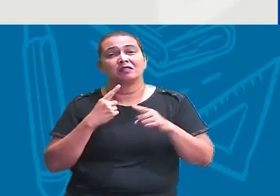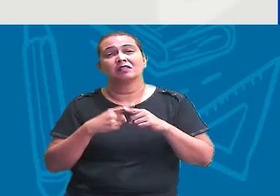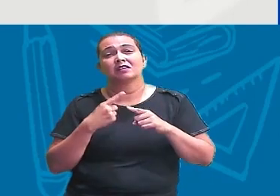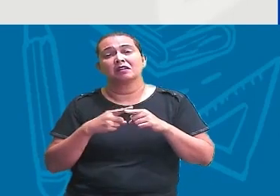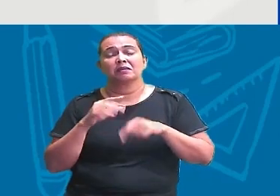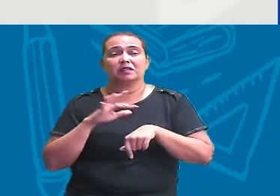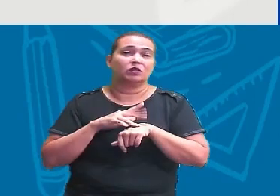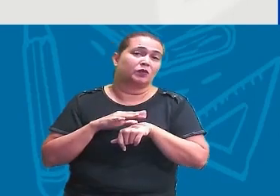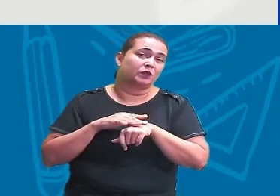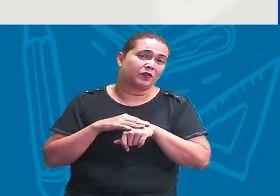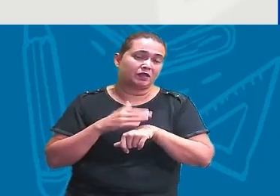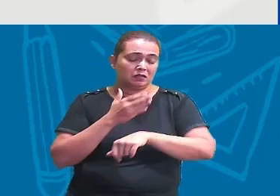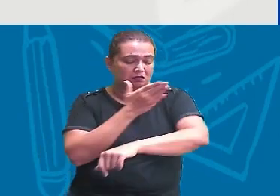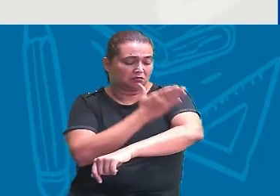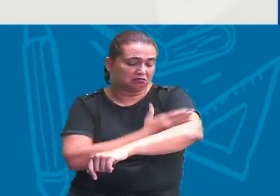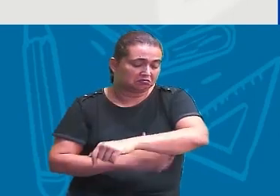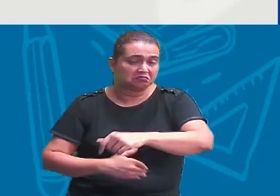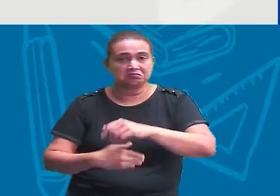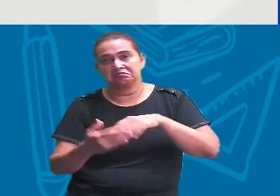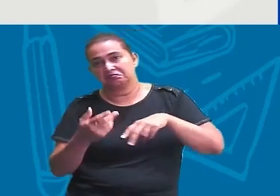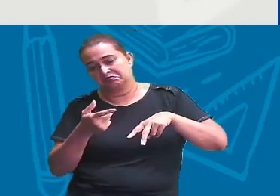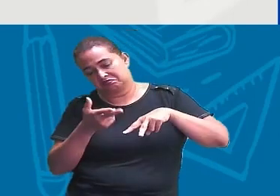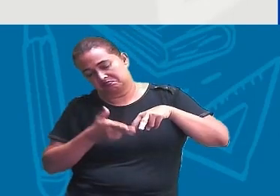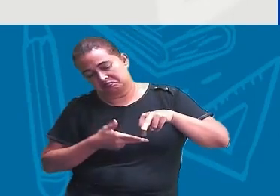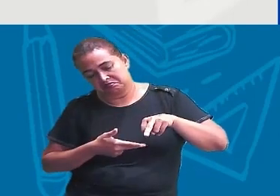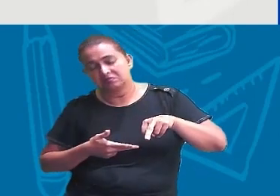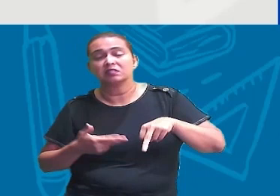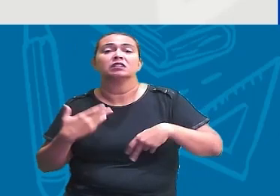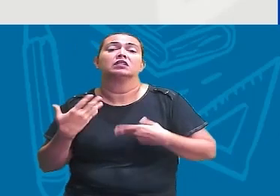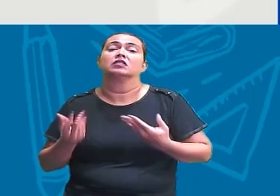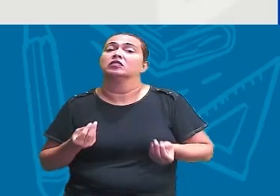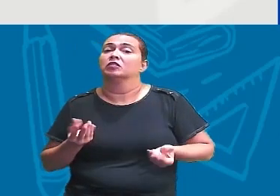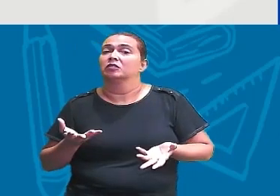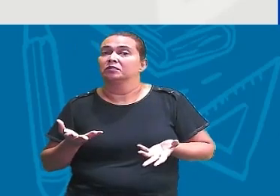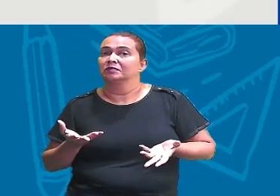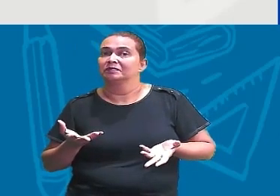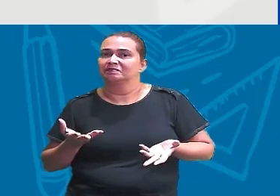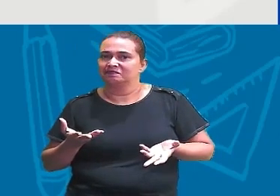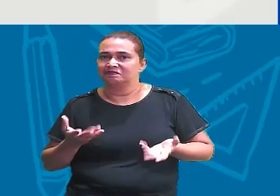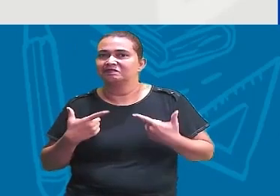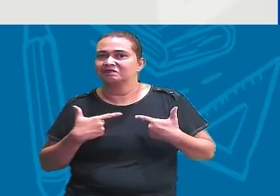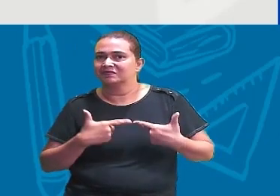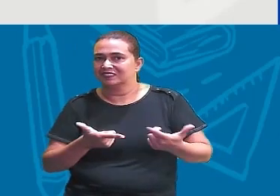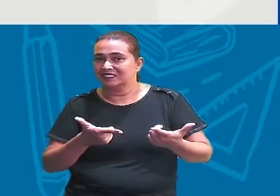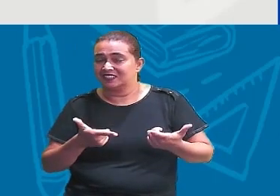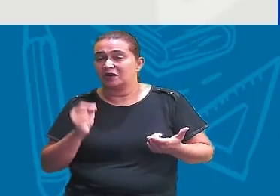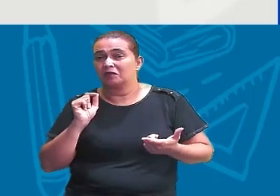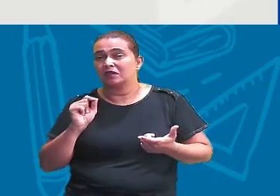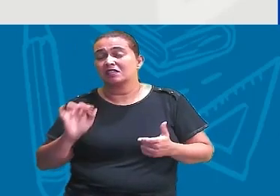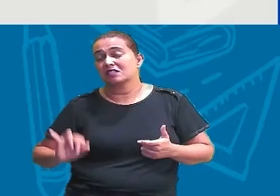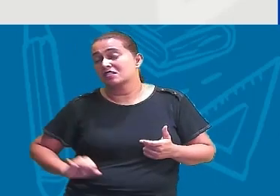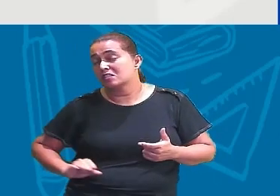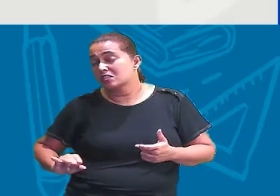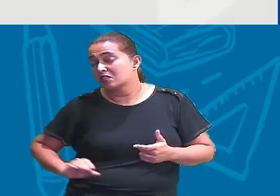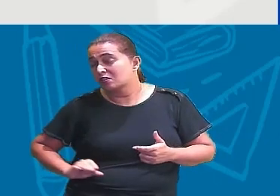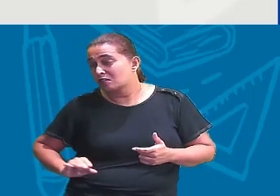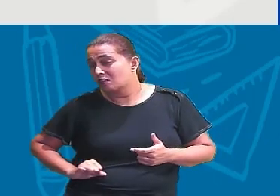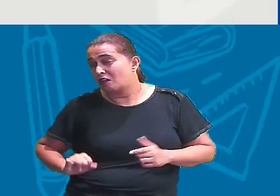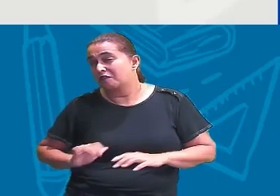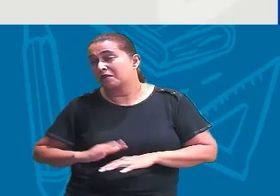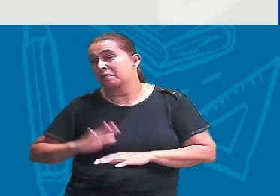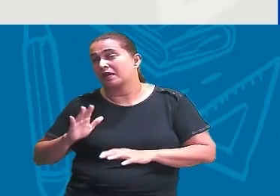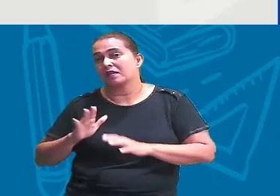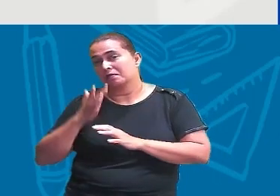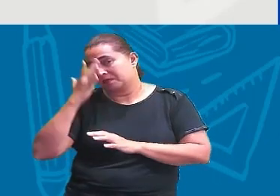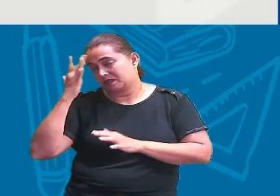geralmente quem se dá mal no movimento não é a população mais rica, mas é a população mais pobre, né, que sofre